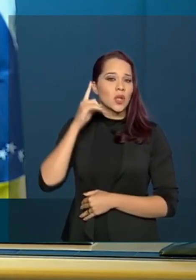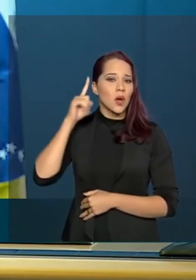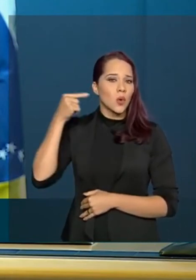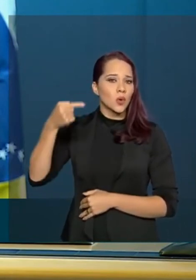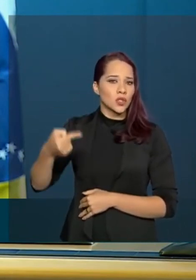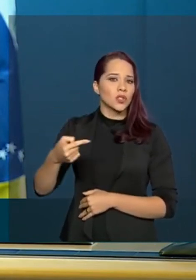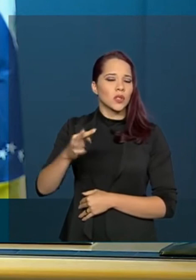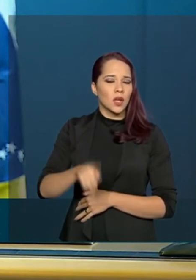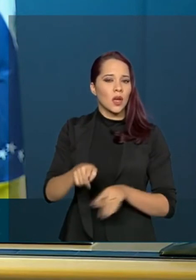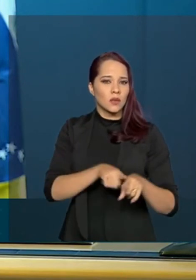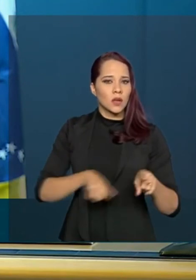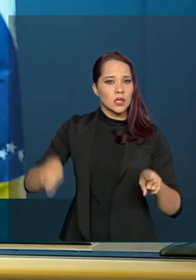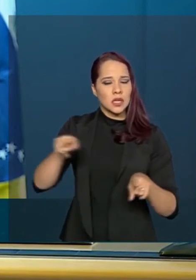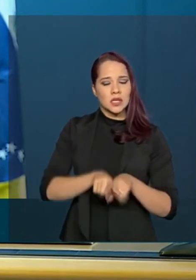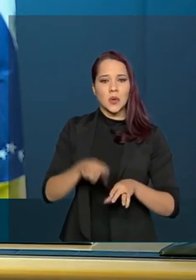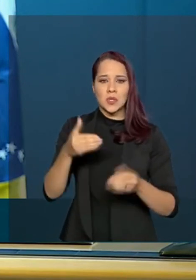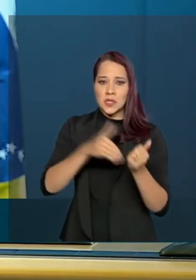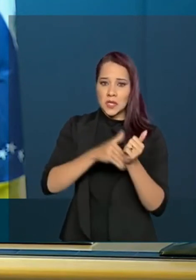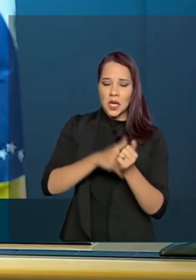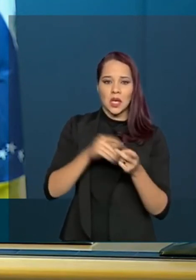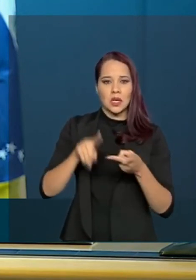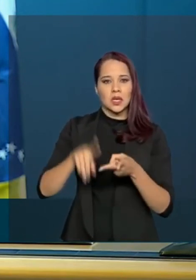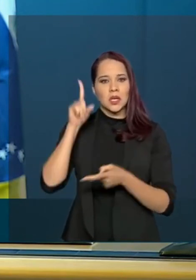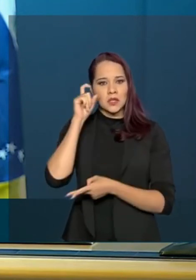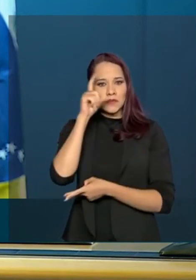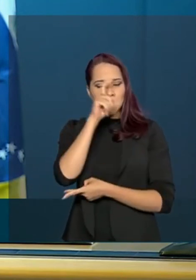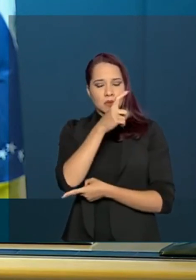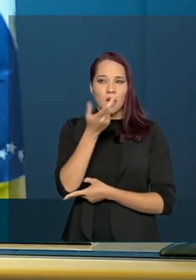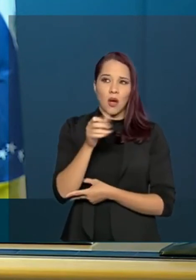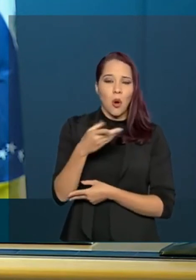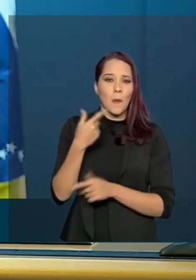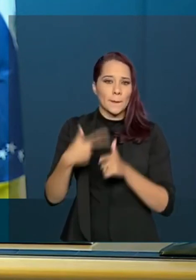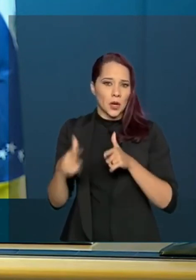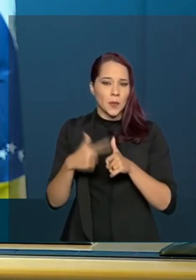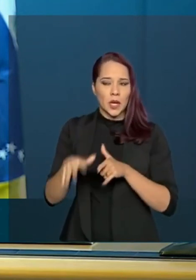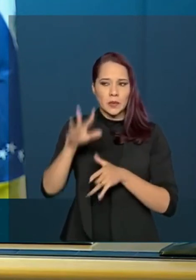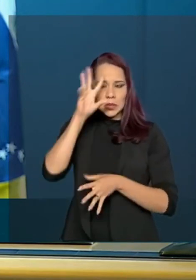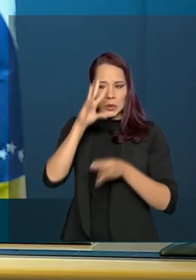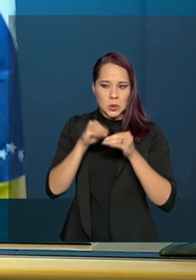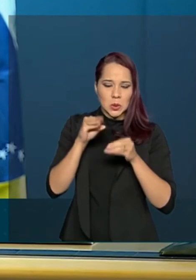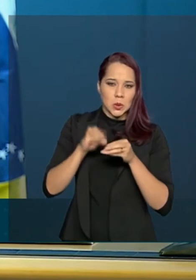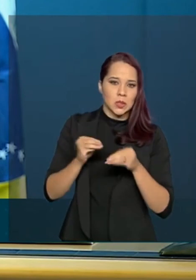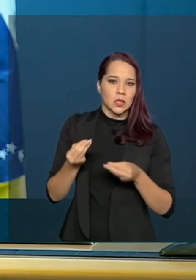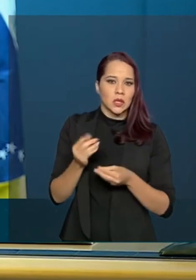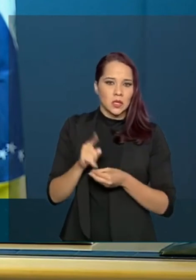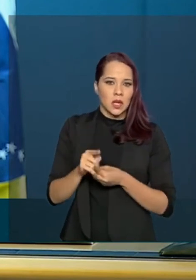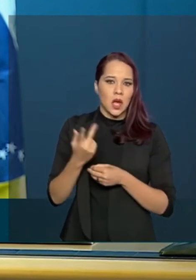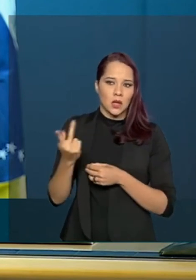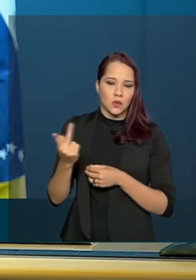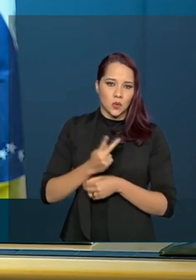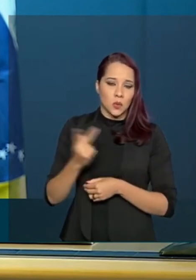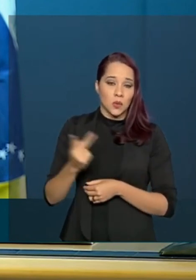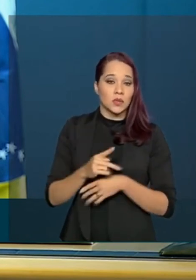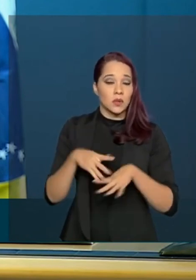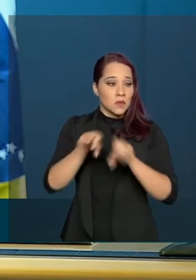é justamente a atualização de senhas, dificuldades de entendimento dos próprios interlocutores, ou seja,